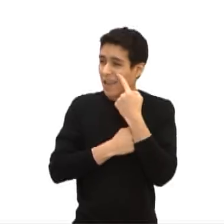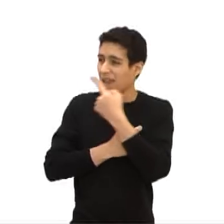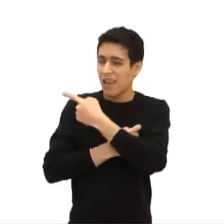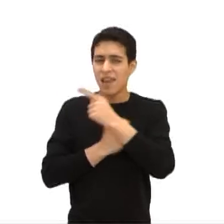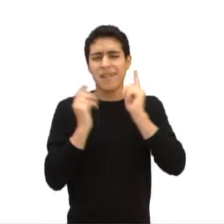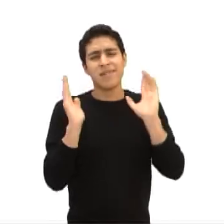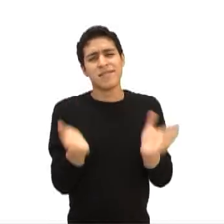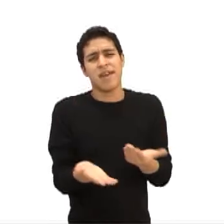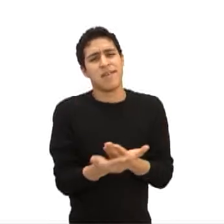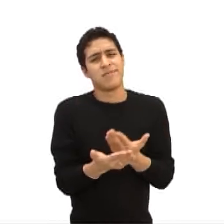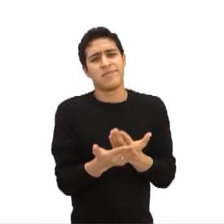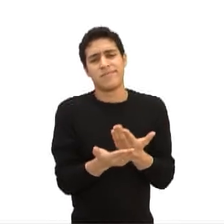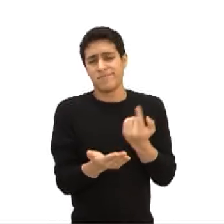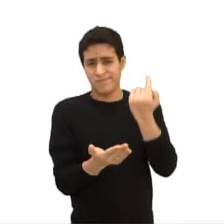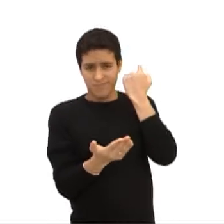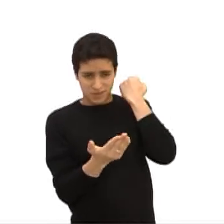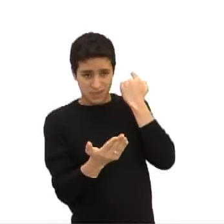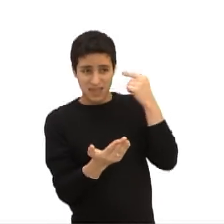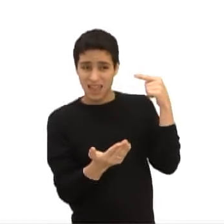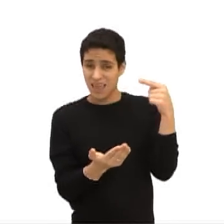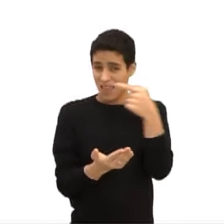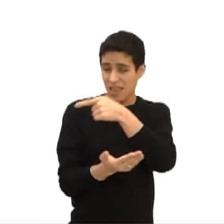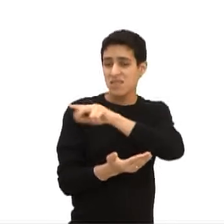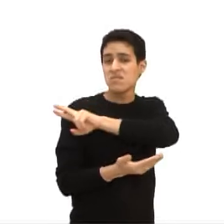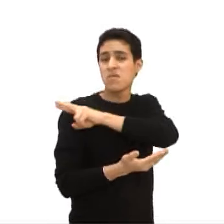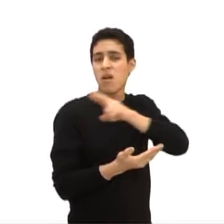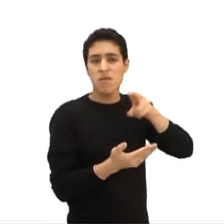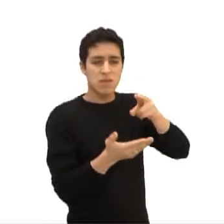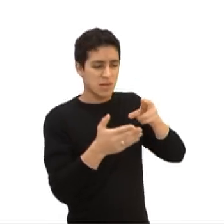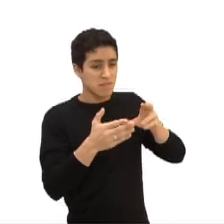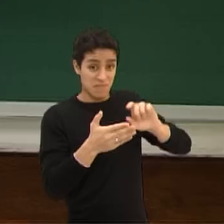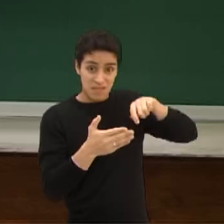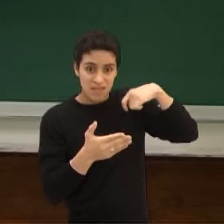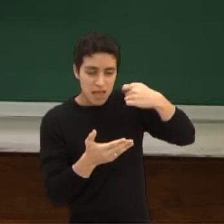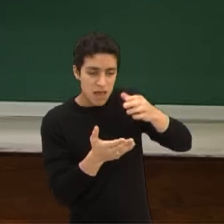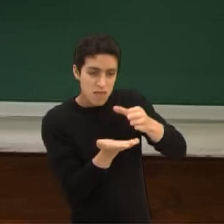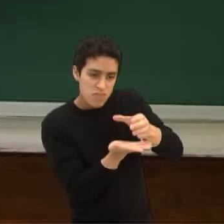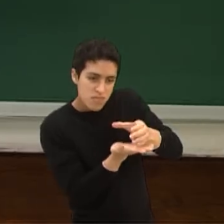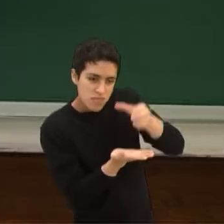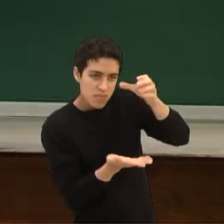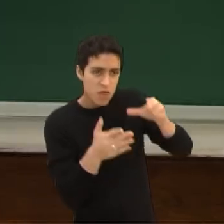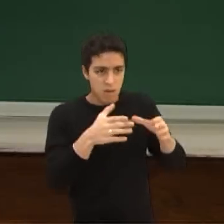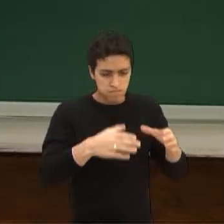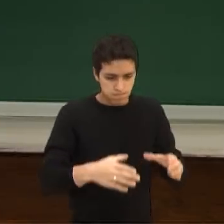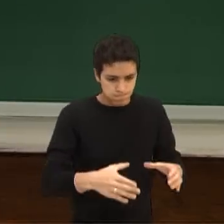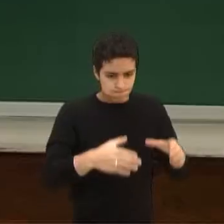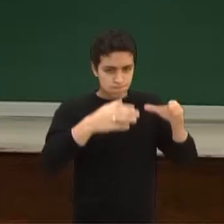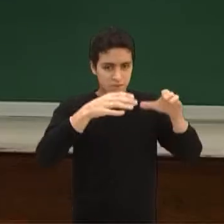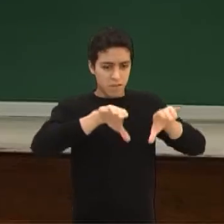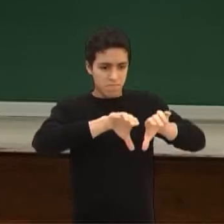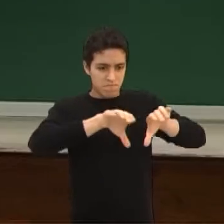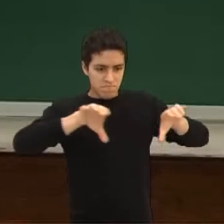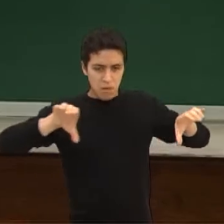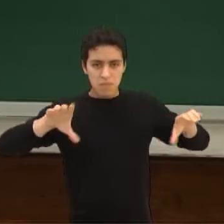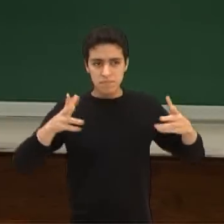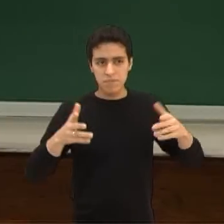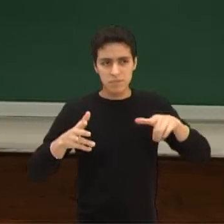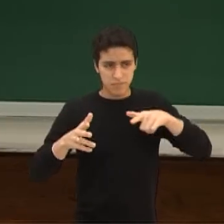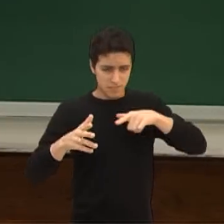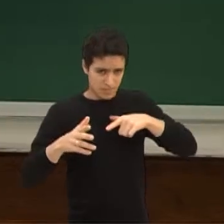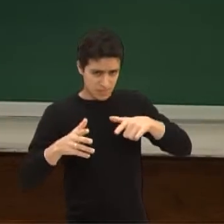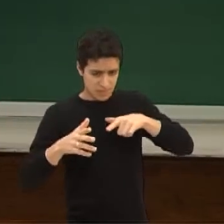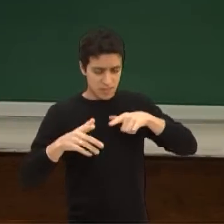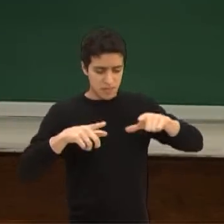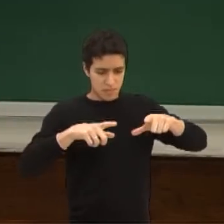já estudamos isso. Esse sólido é um cilindro. Ele vai ter uma face lateral, que